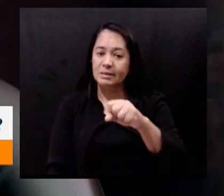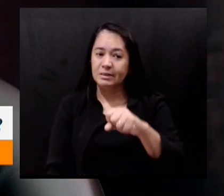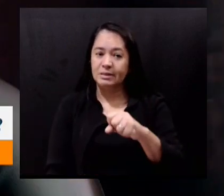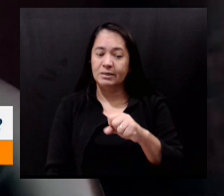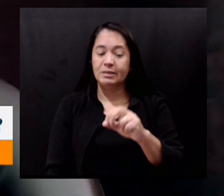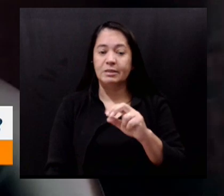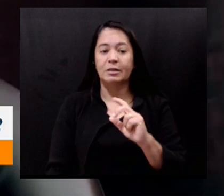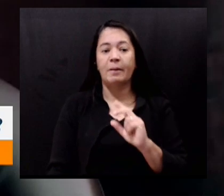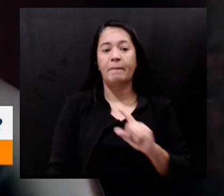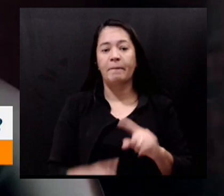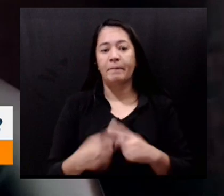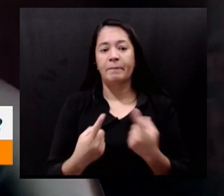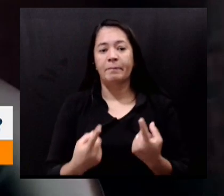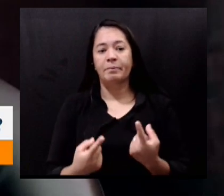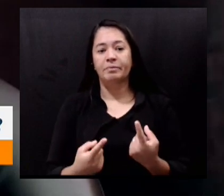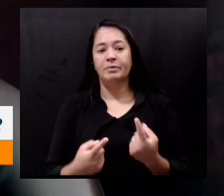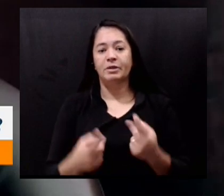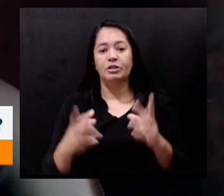A diferença acho que está